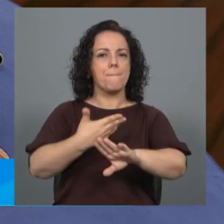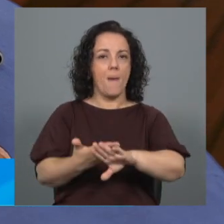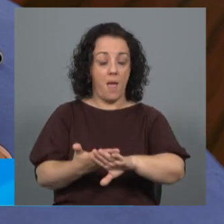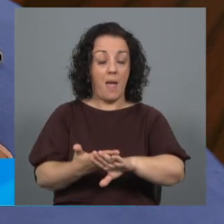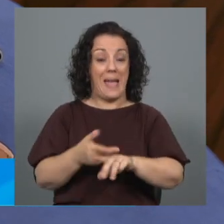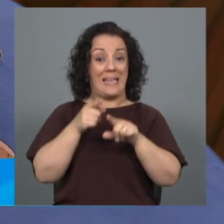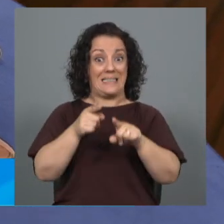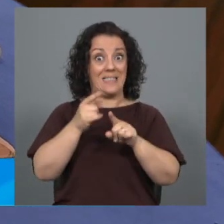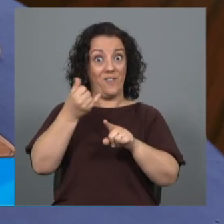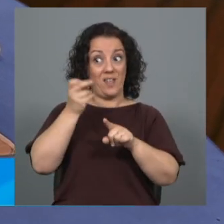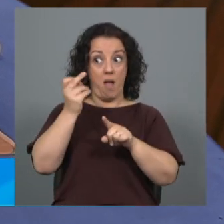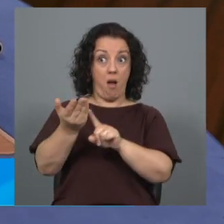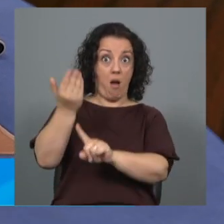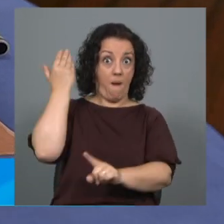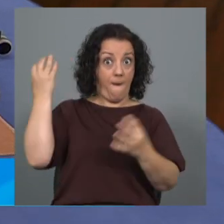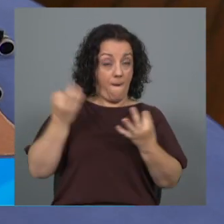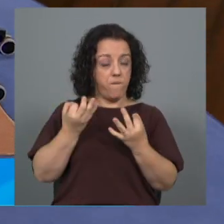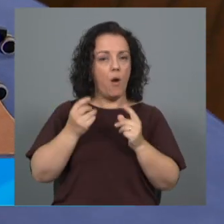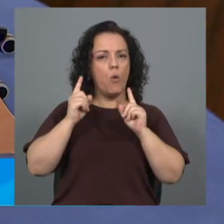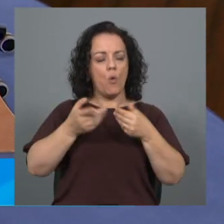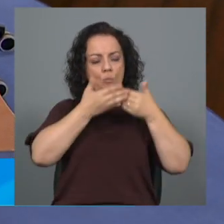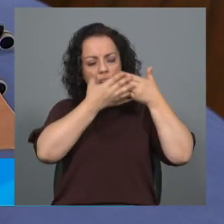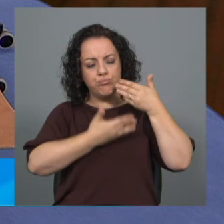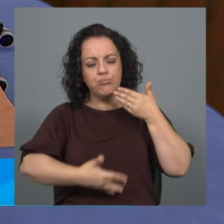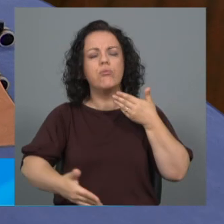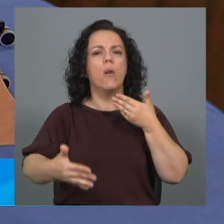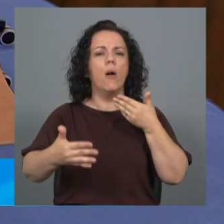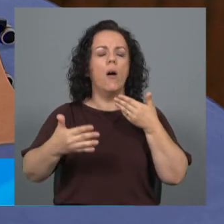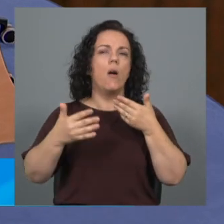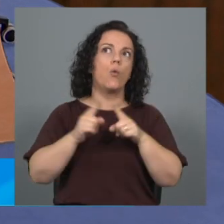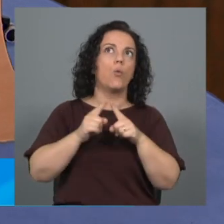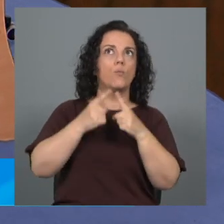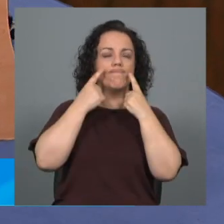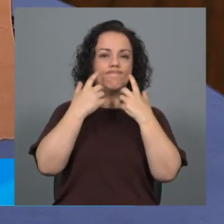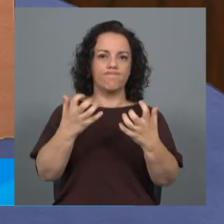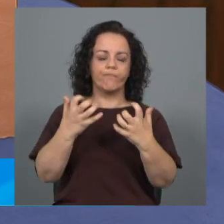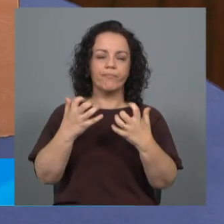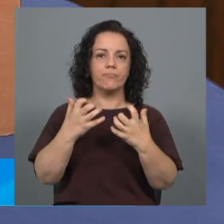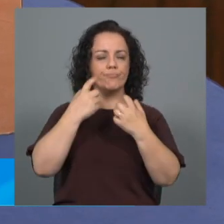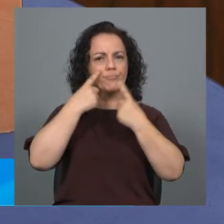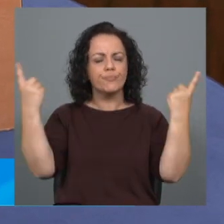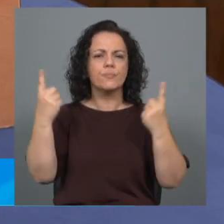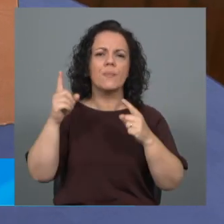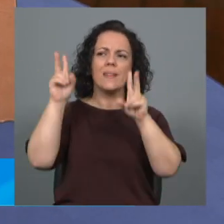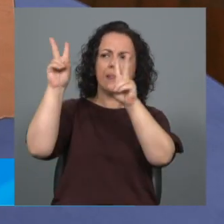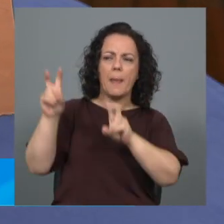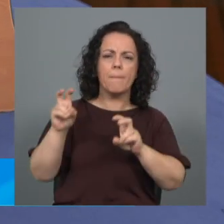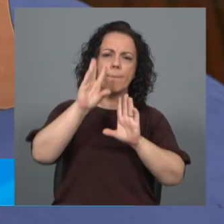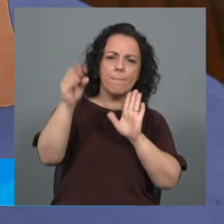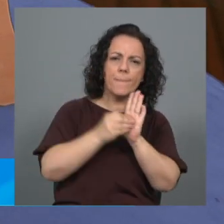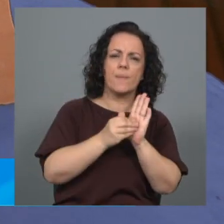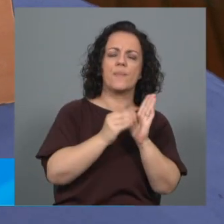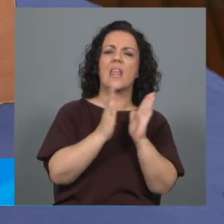cá ganhou um maior espaço público e também um maior espaço nas agendas das igrejas. E, por exemplo, no caso do